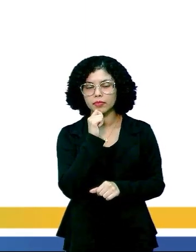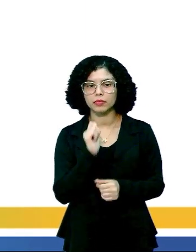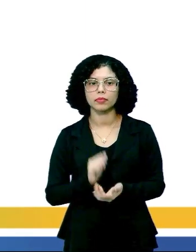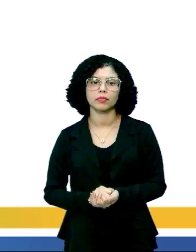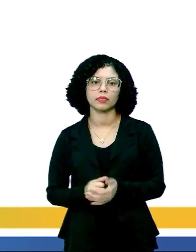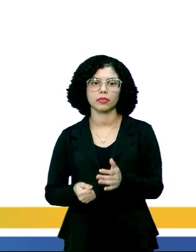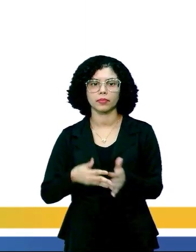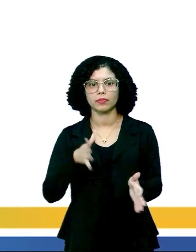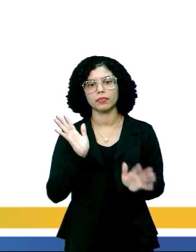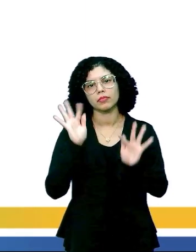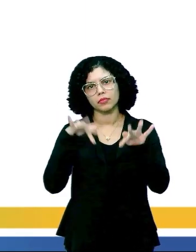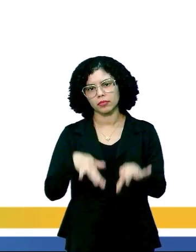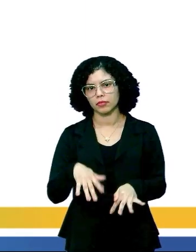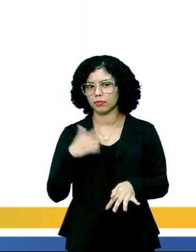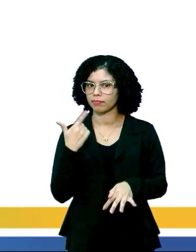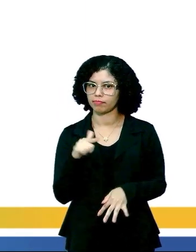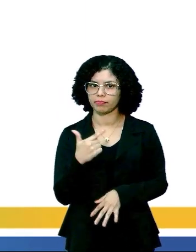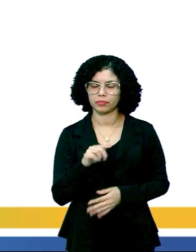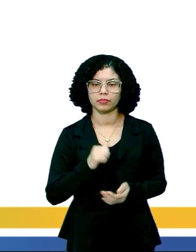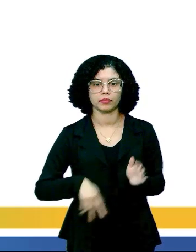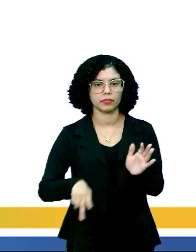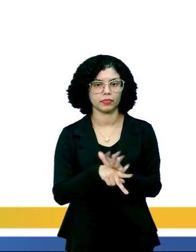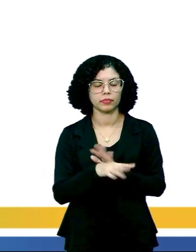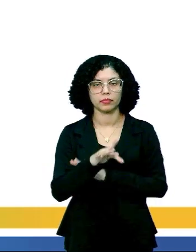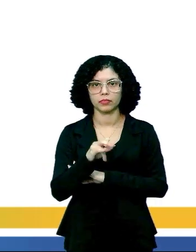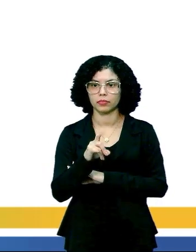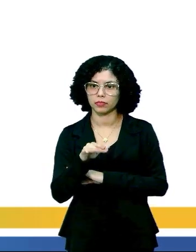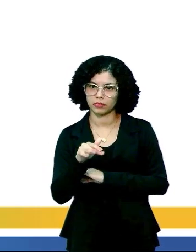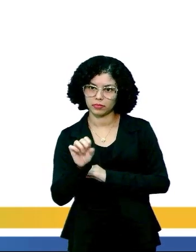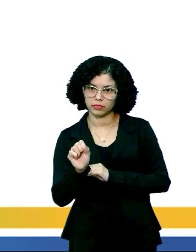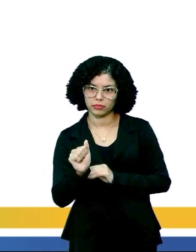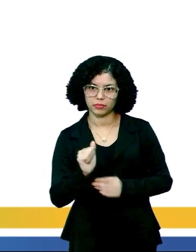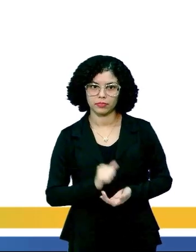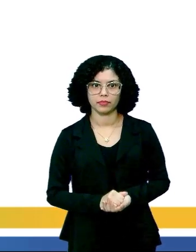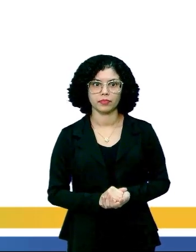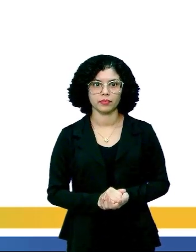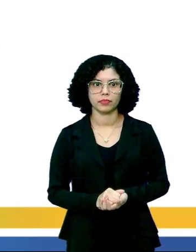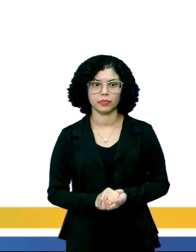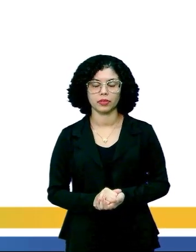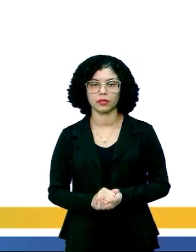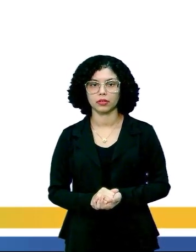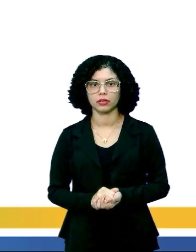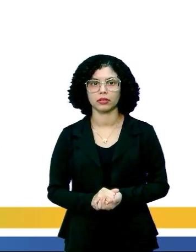em um país ainda muito encerrado em suas próprias fronteiras.